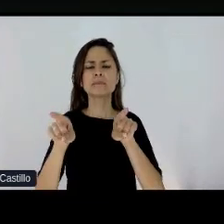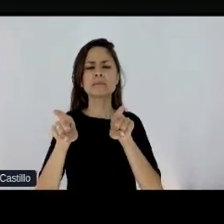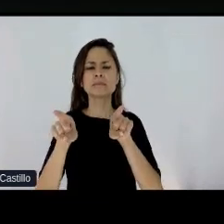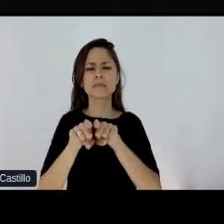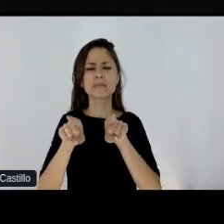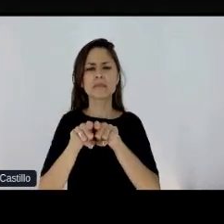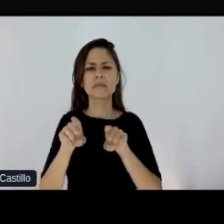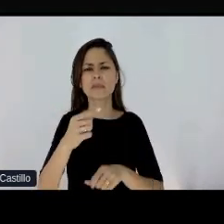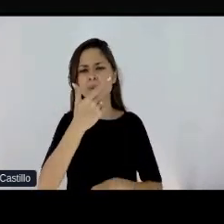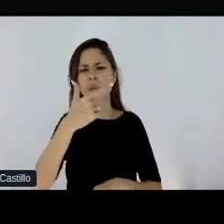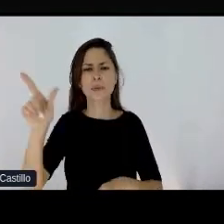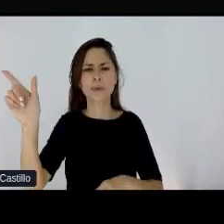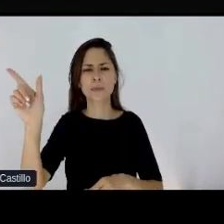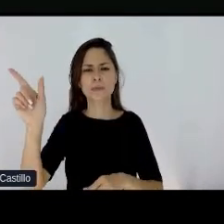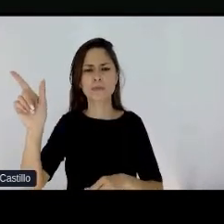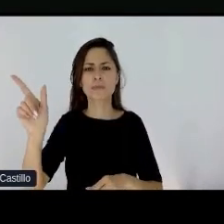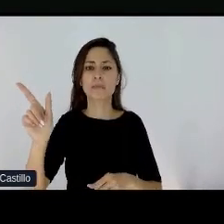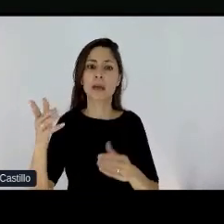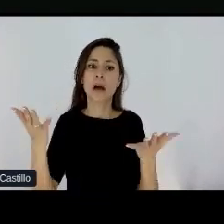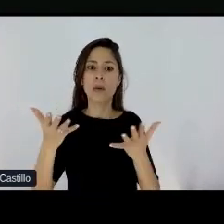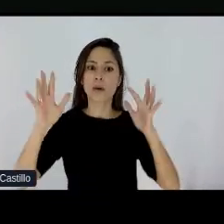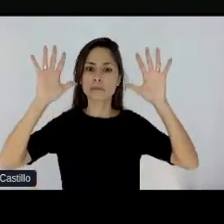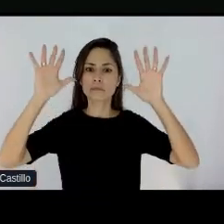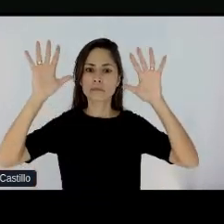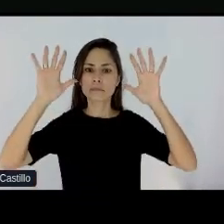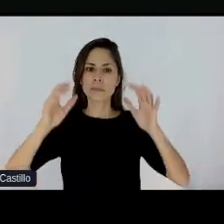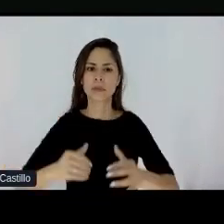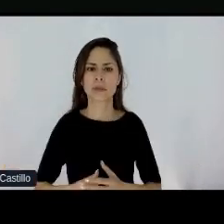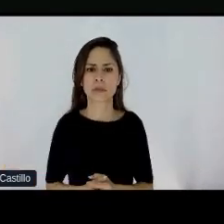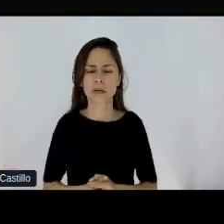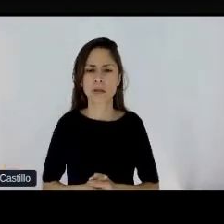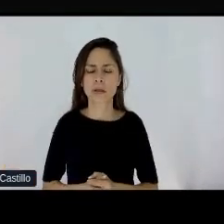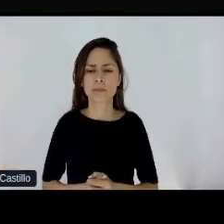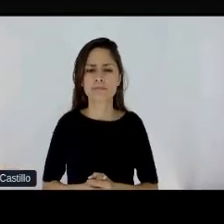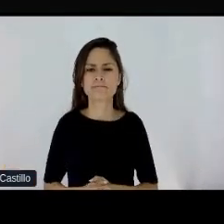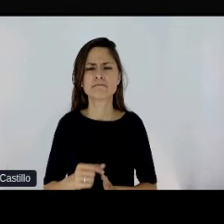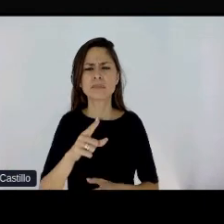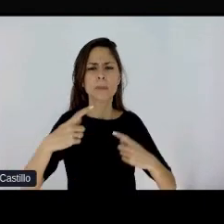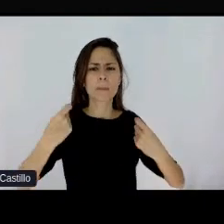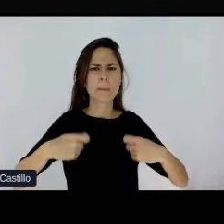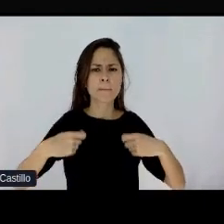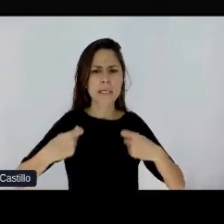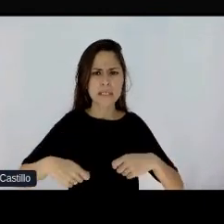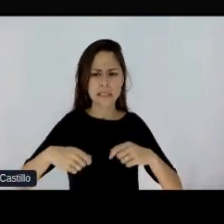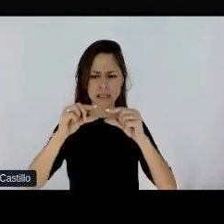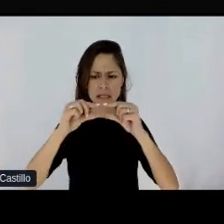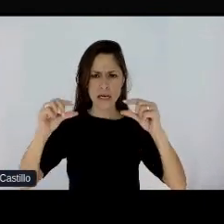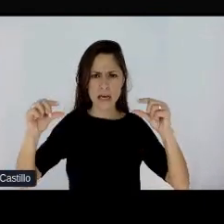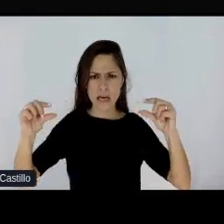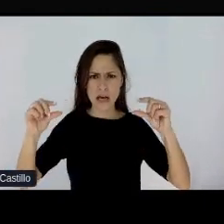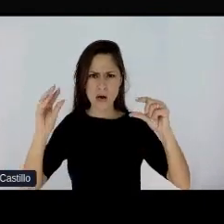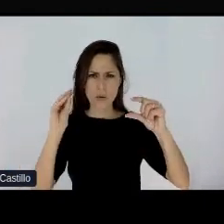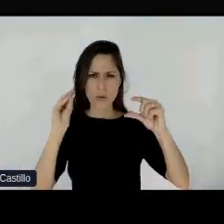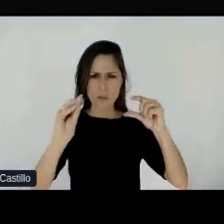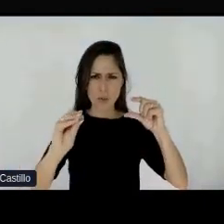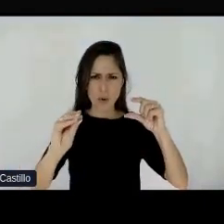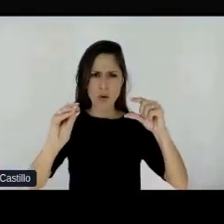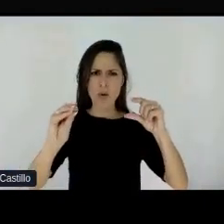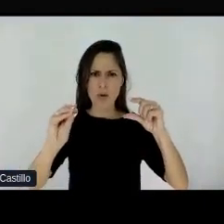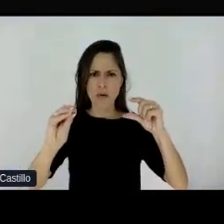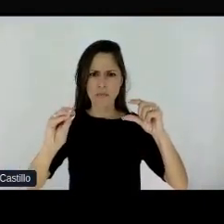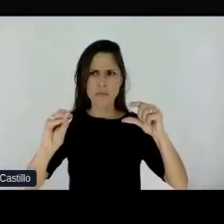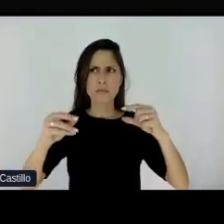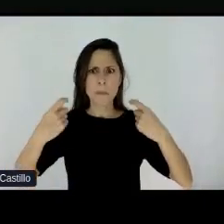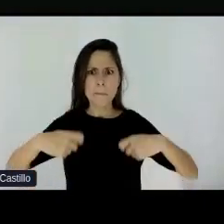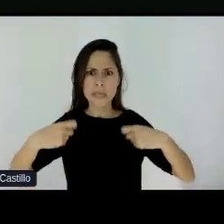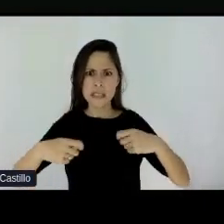gente pode começar a refletir é se a gente precisa desse campo. Ok, a gente vai tomar